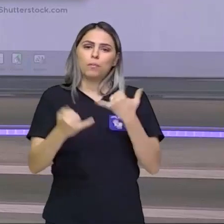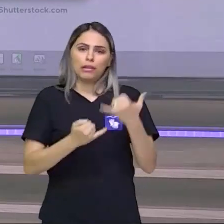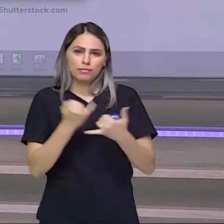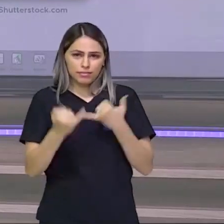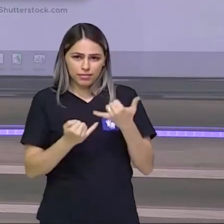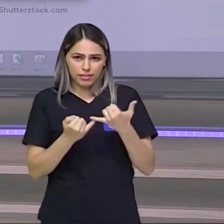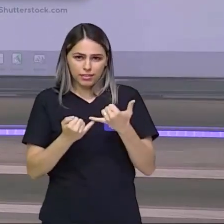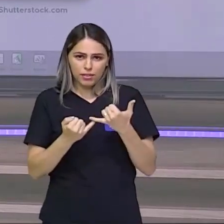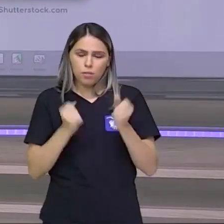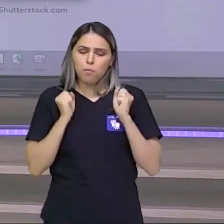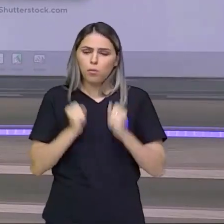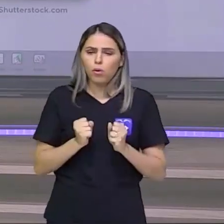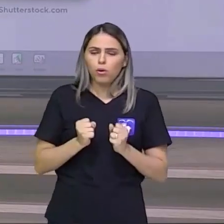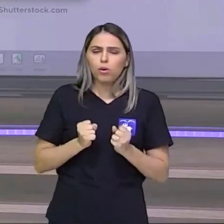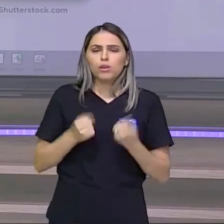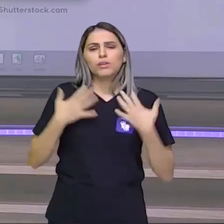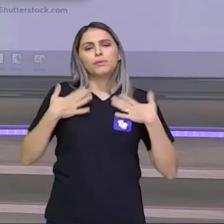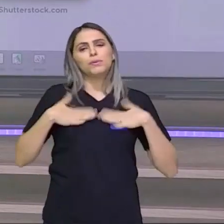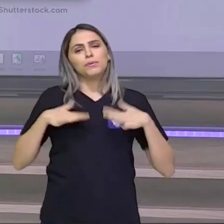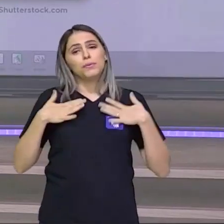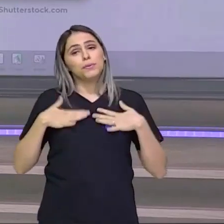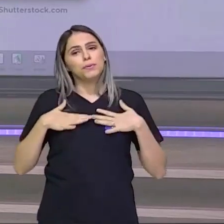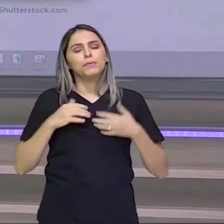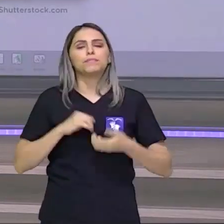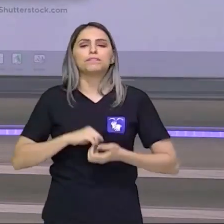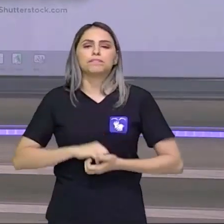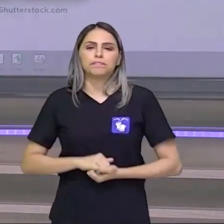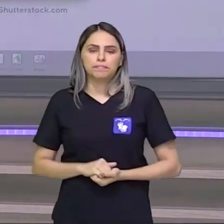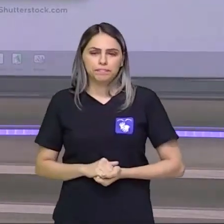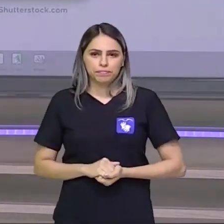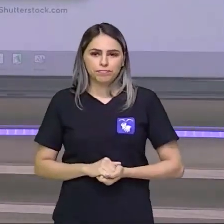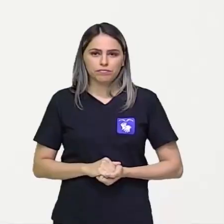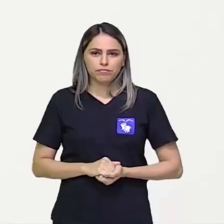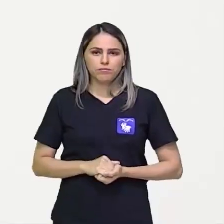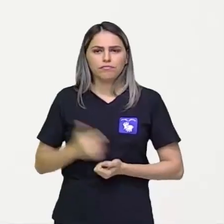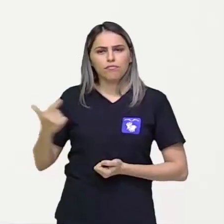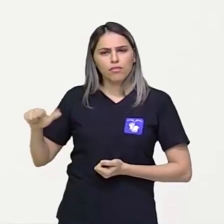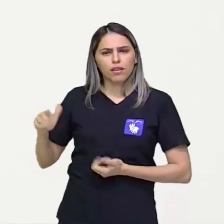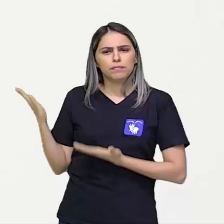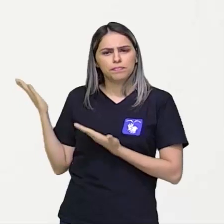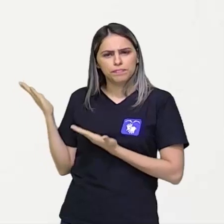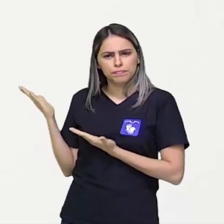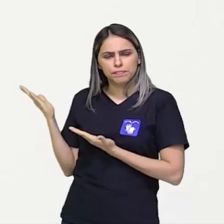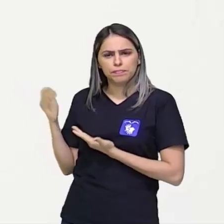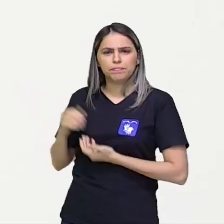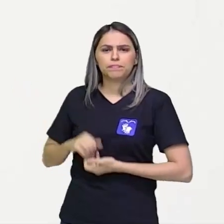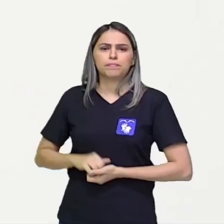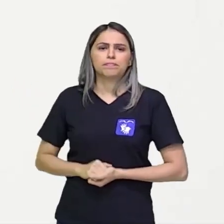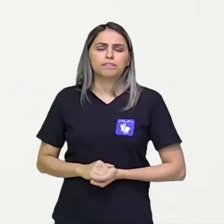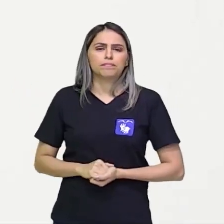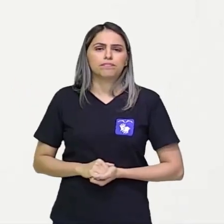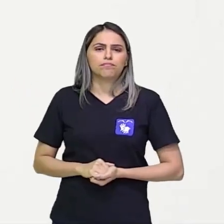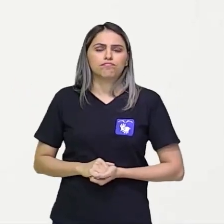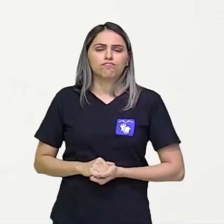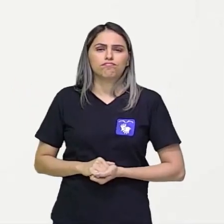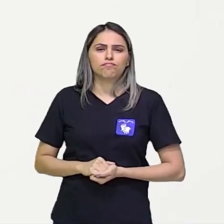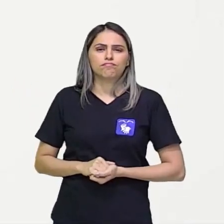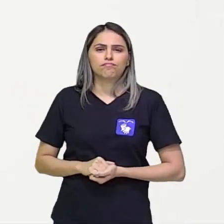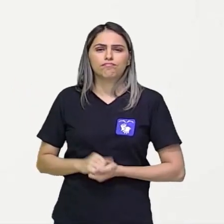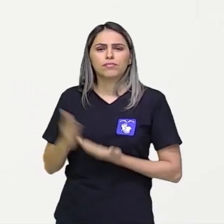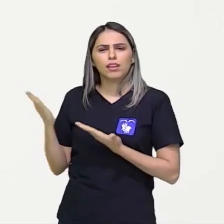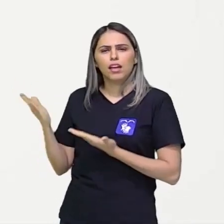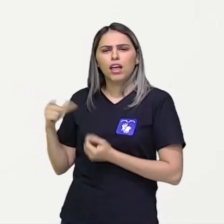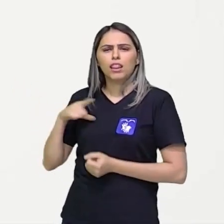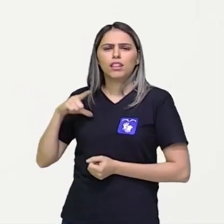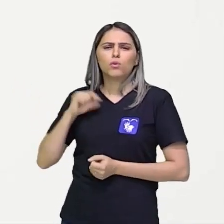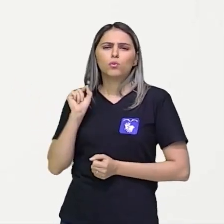nós podermos ficar tranquilos. Vamos para o outro? Olha só. Aqui nós temos